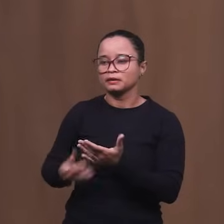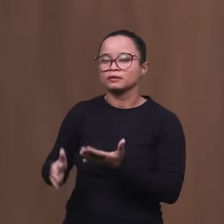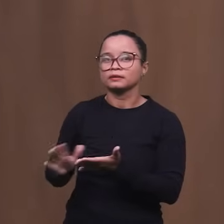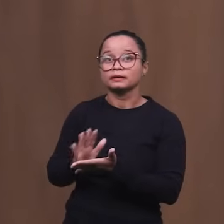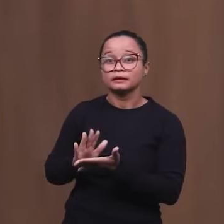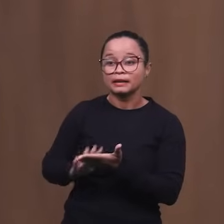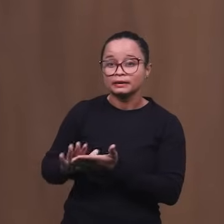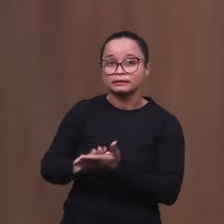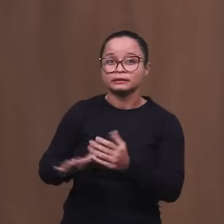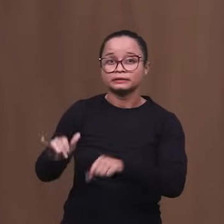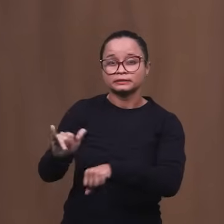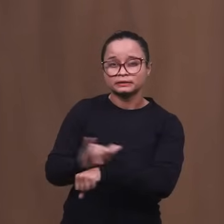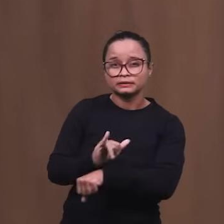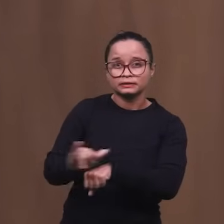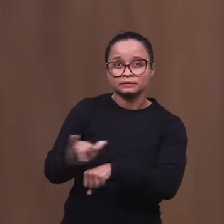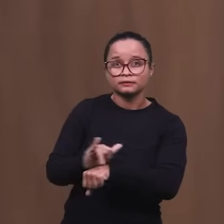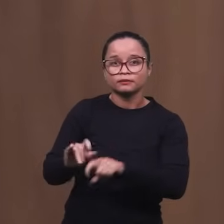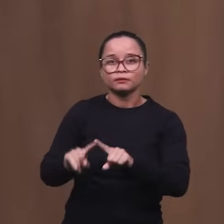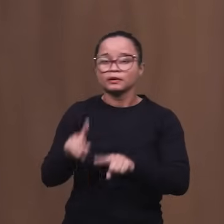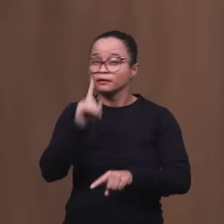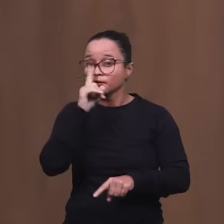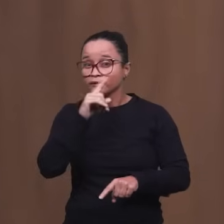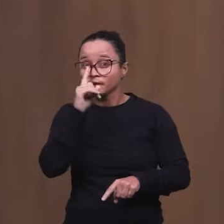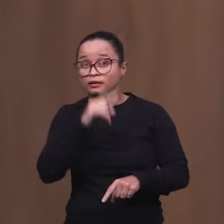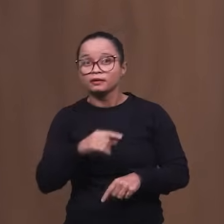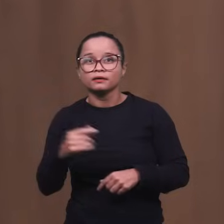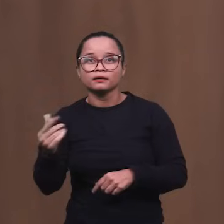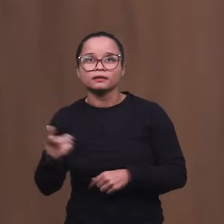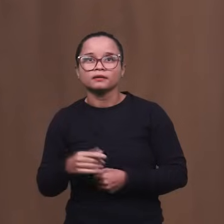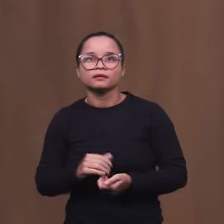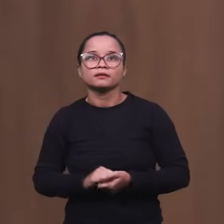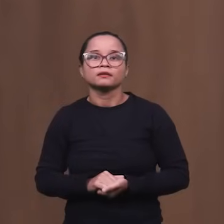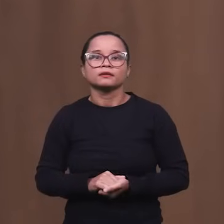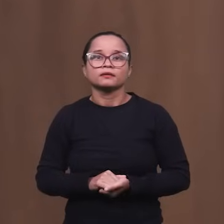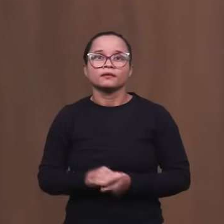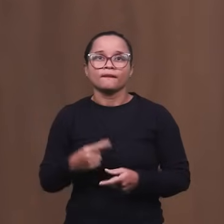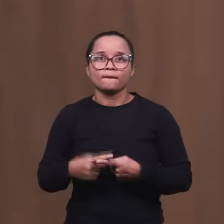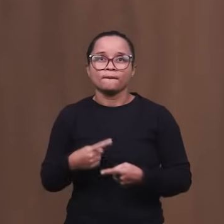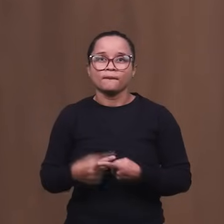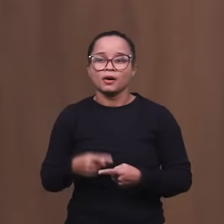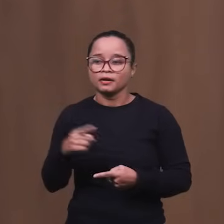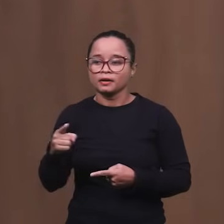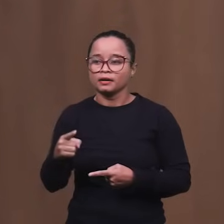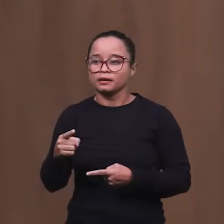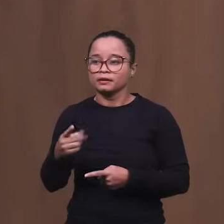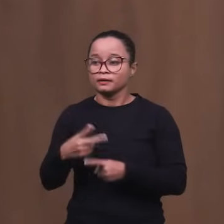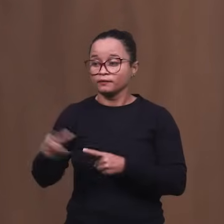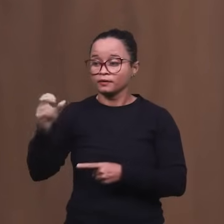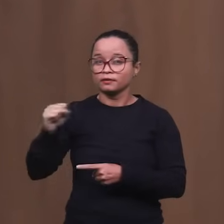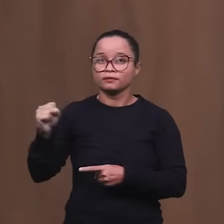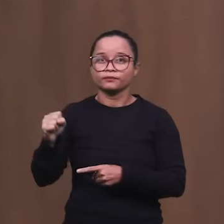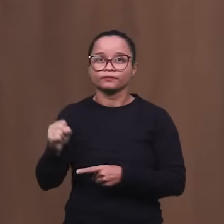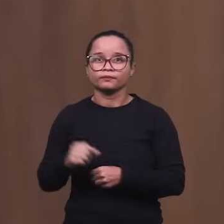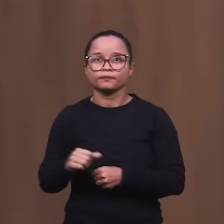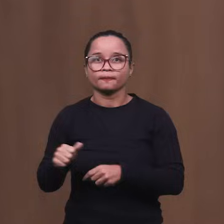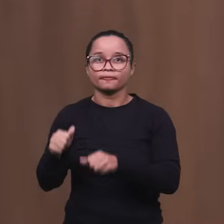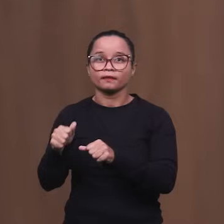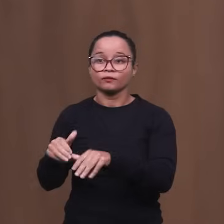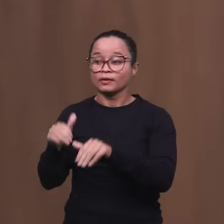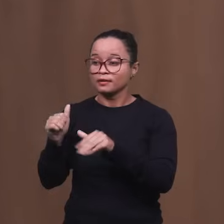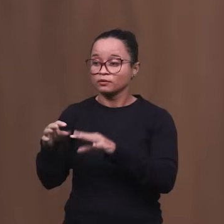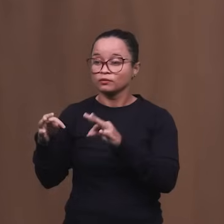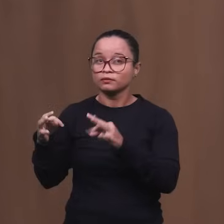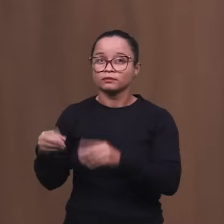grande estrategista. E cometeu uma falha terrível, porque ele queria tanto aquela conquista, que levou o